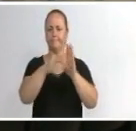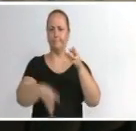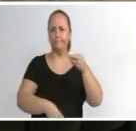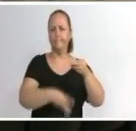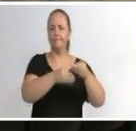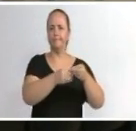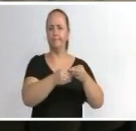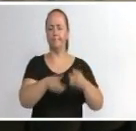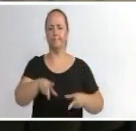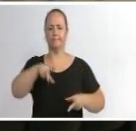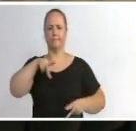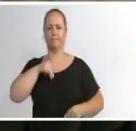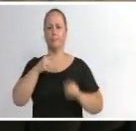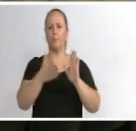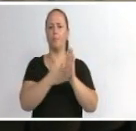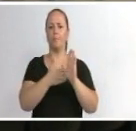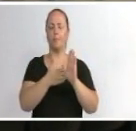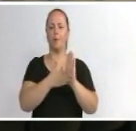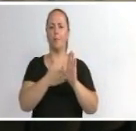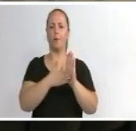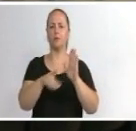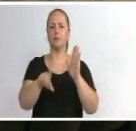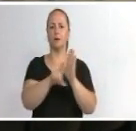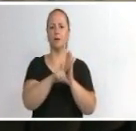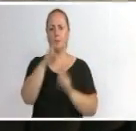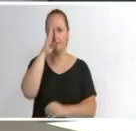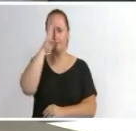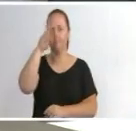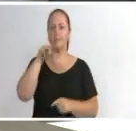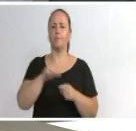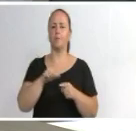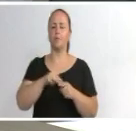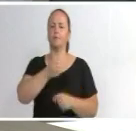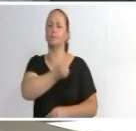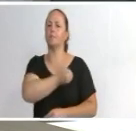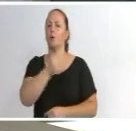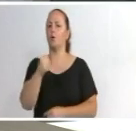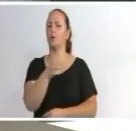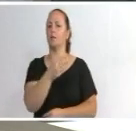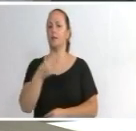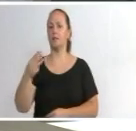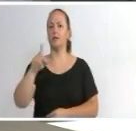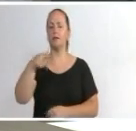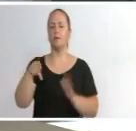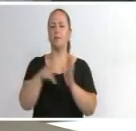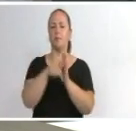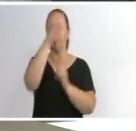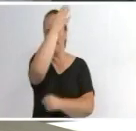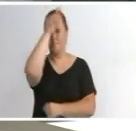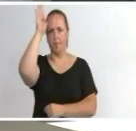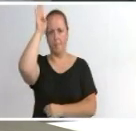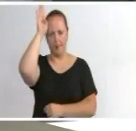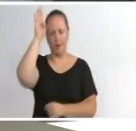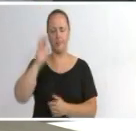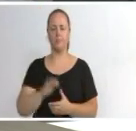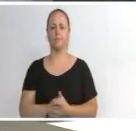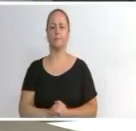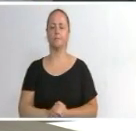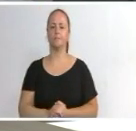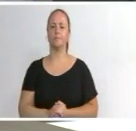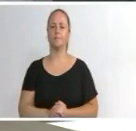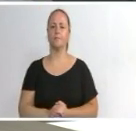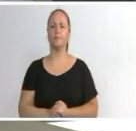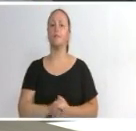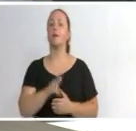mérito, a proposta de emenda à lei orgânica do município número 83, de autoria do vereador Mário Hildebrand e outros.